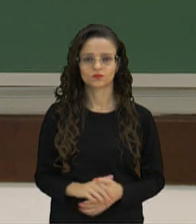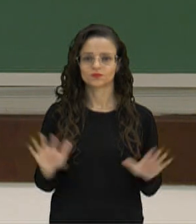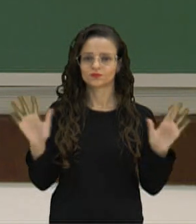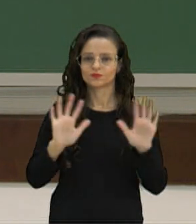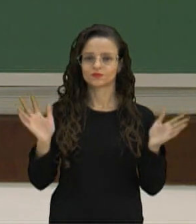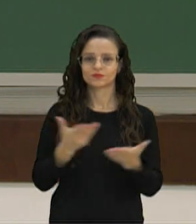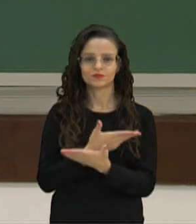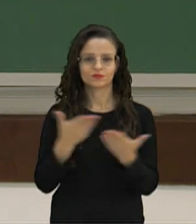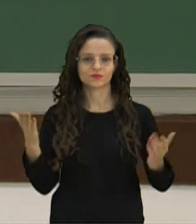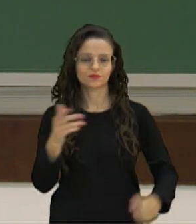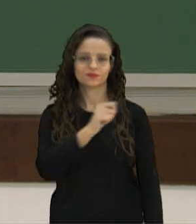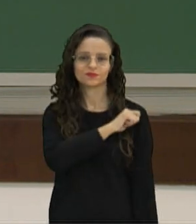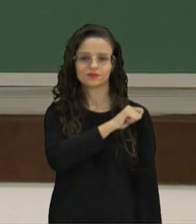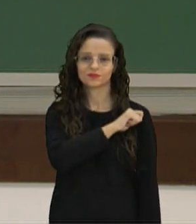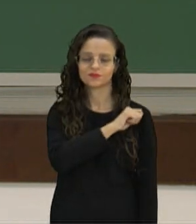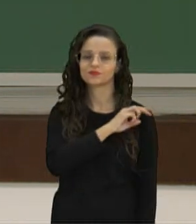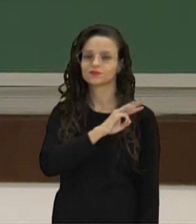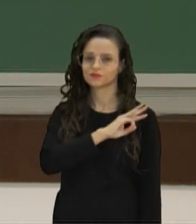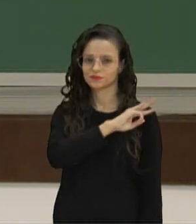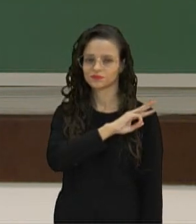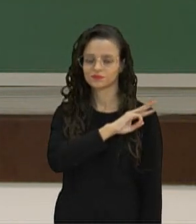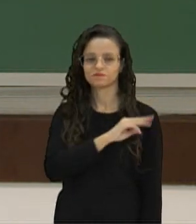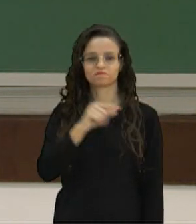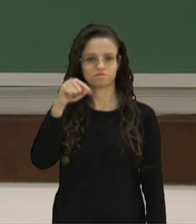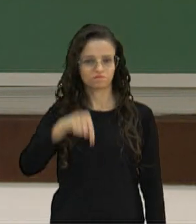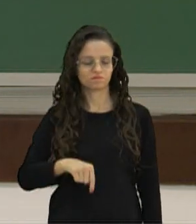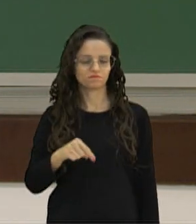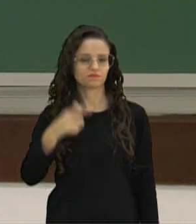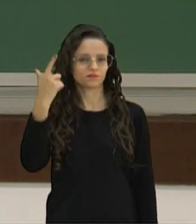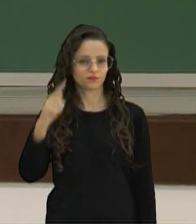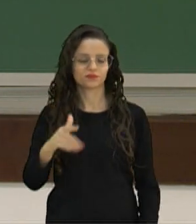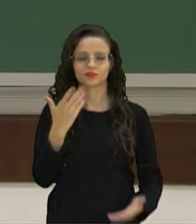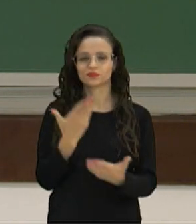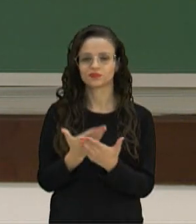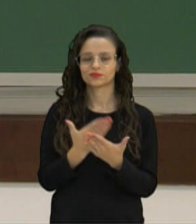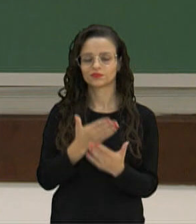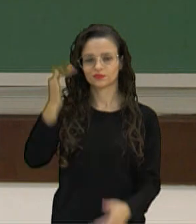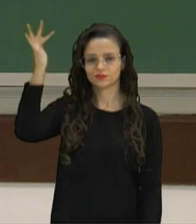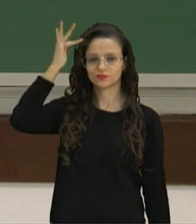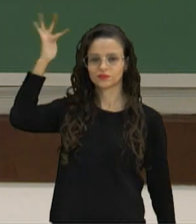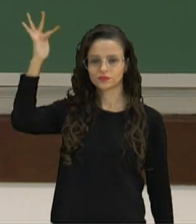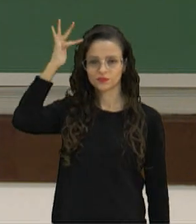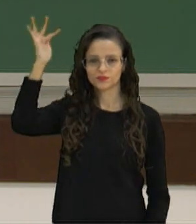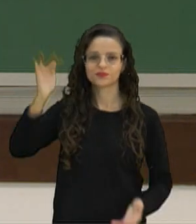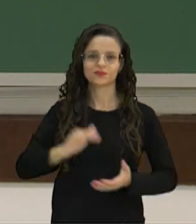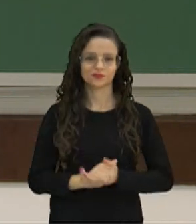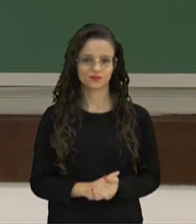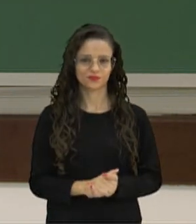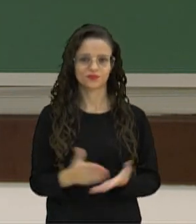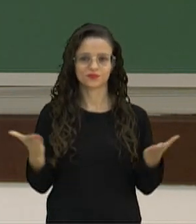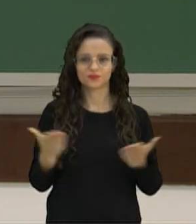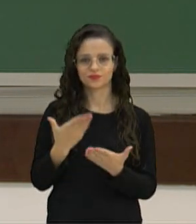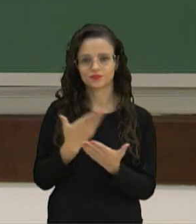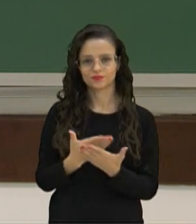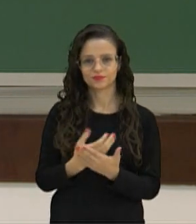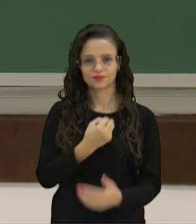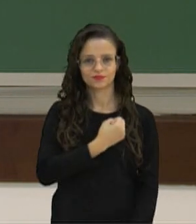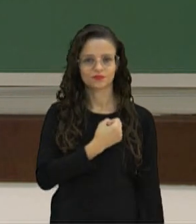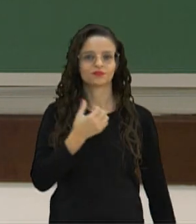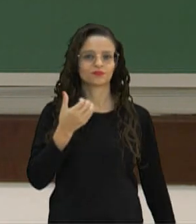Olá, queridos estudantes da terceira série. Estamos aqui para mais uma aula de filosofia. Hoje, a nossa aula de